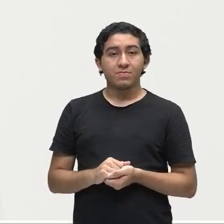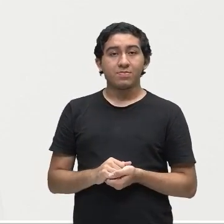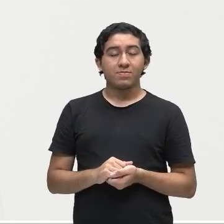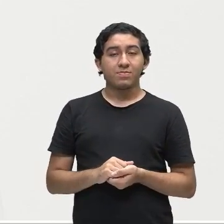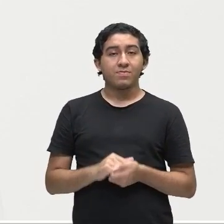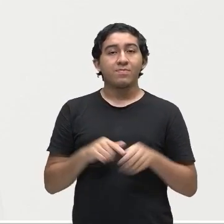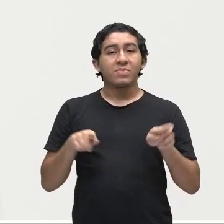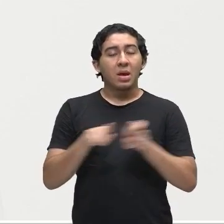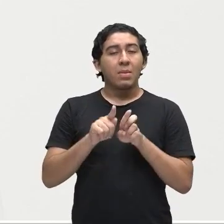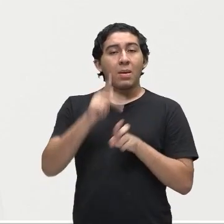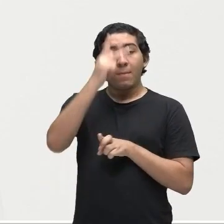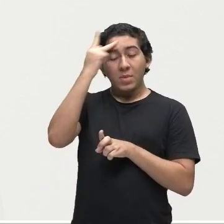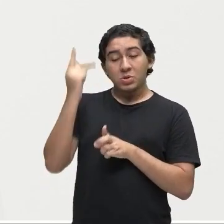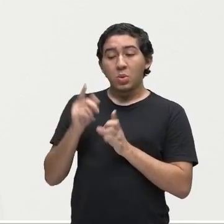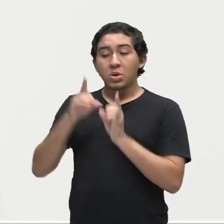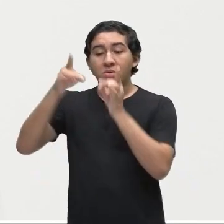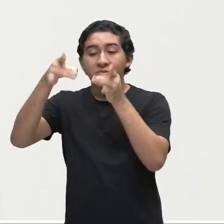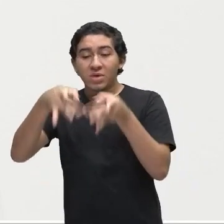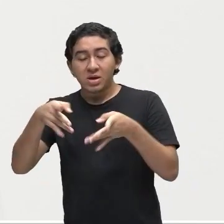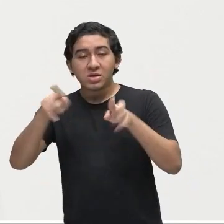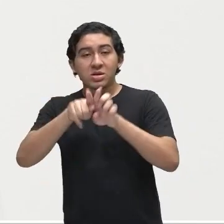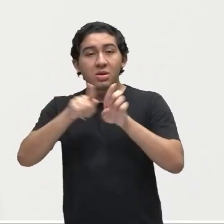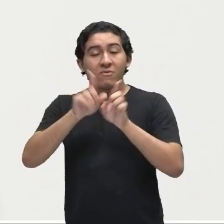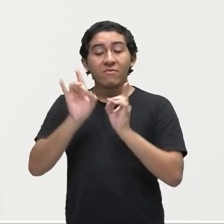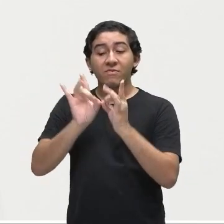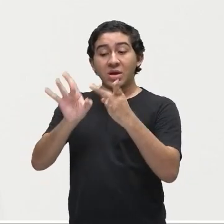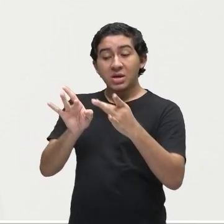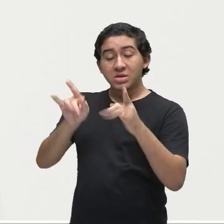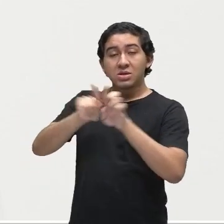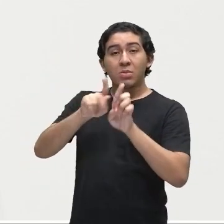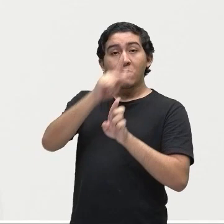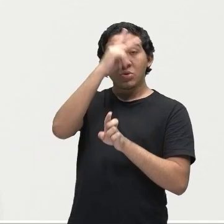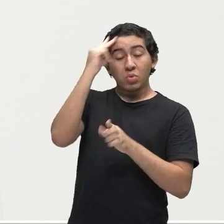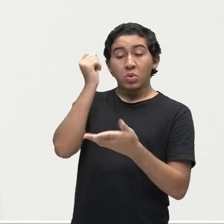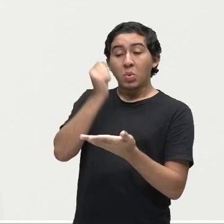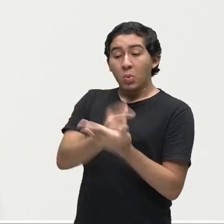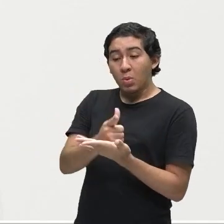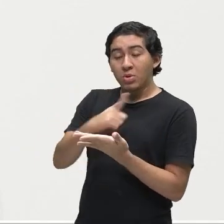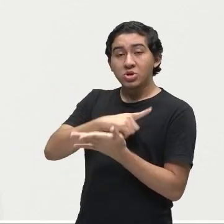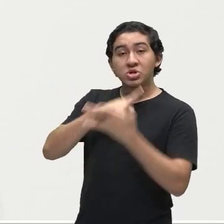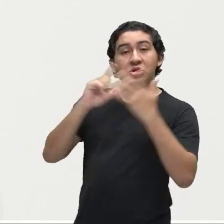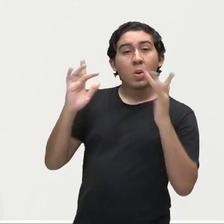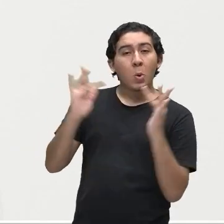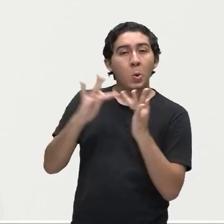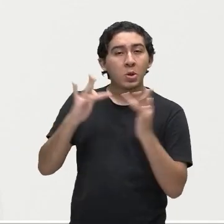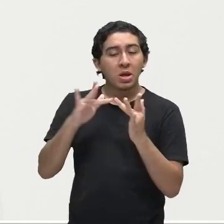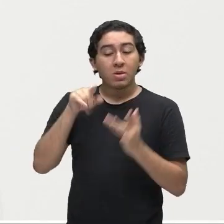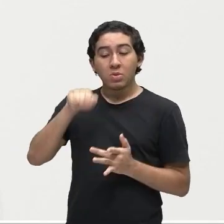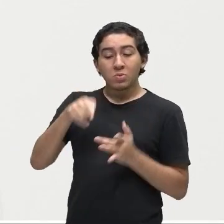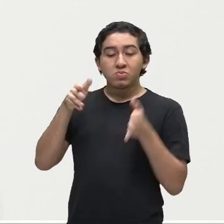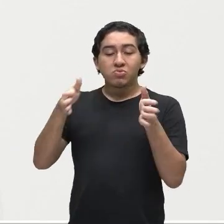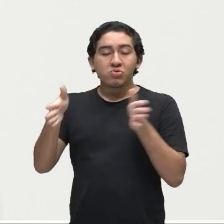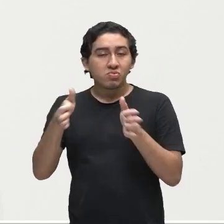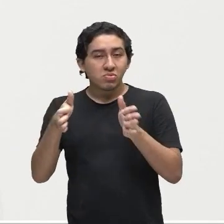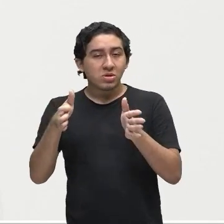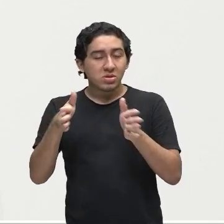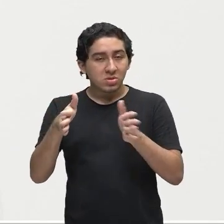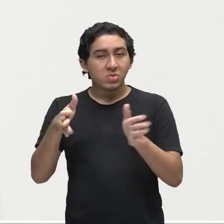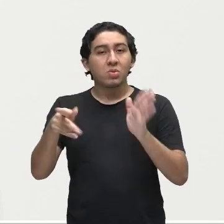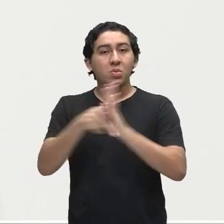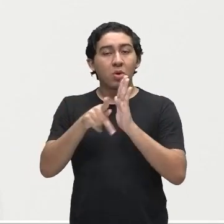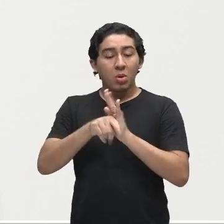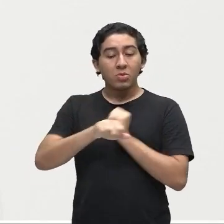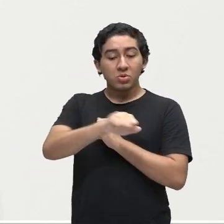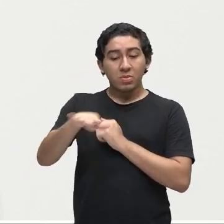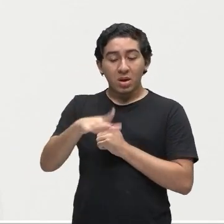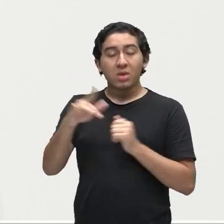compradores costumavam se encontrar em dois lugares durante este período nessas relações comerciais. Eles se